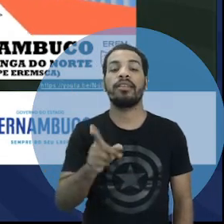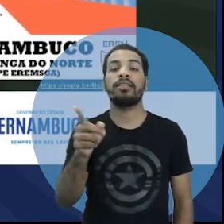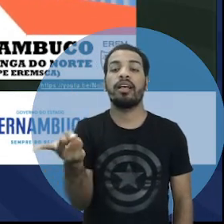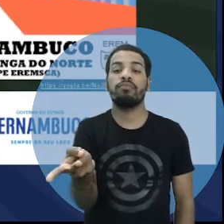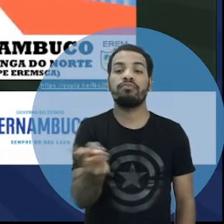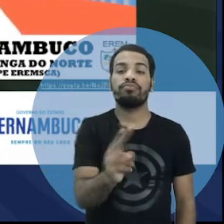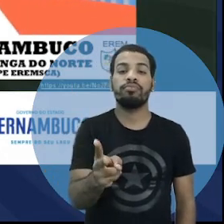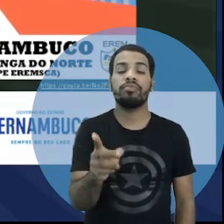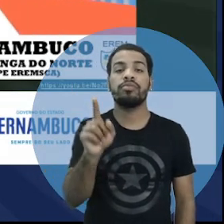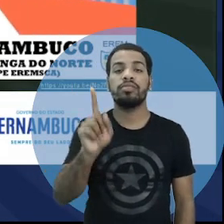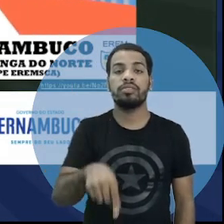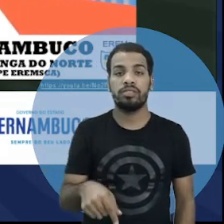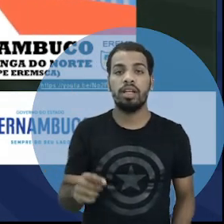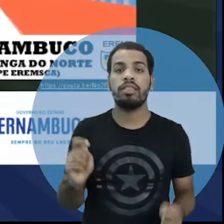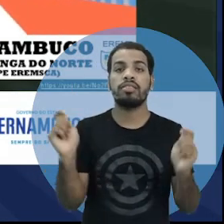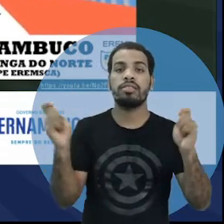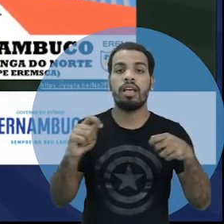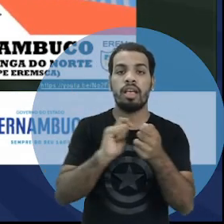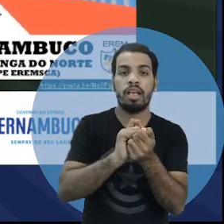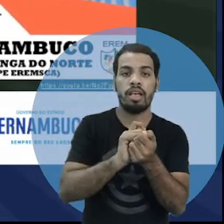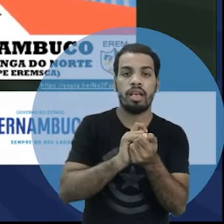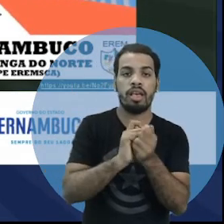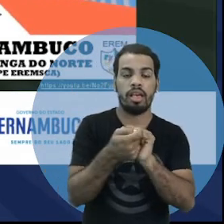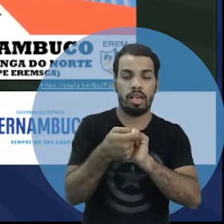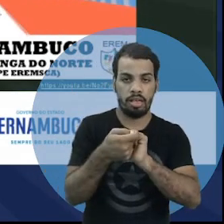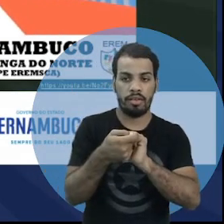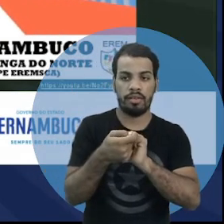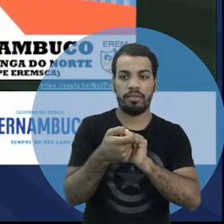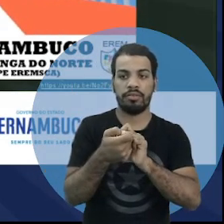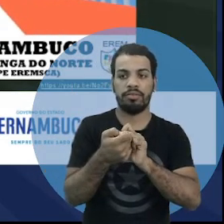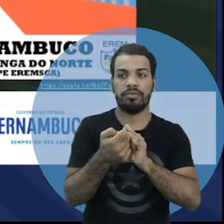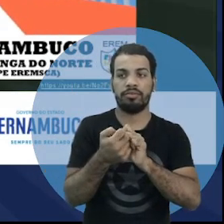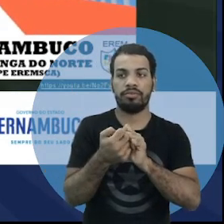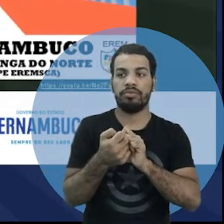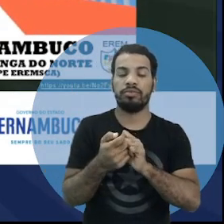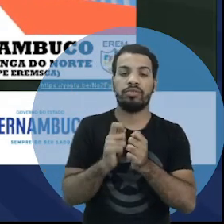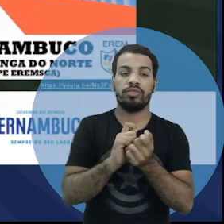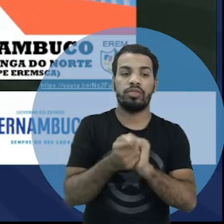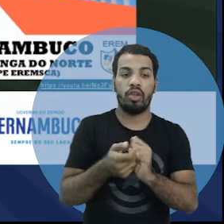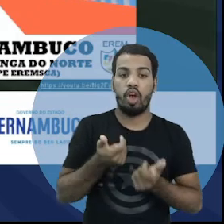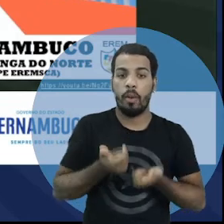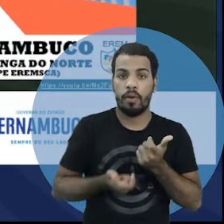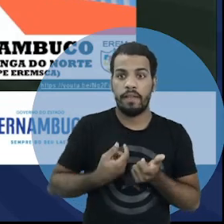modalidades, elas procuram se adequar tanto ao público que nunca viu robótica na vida,